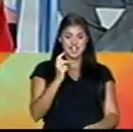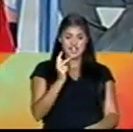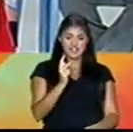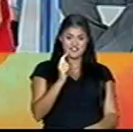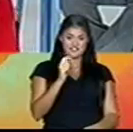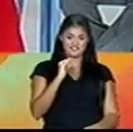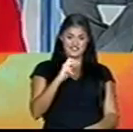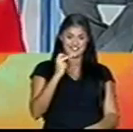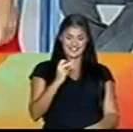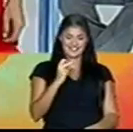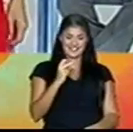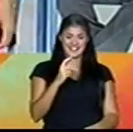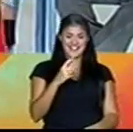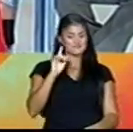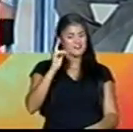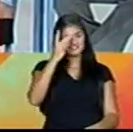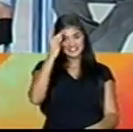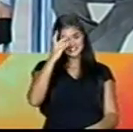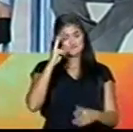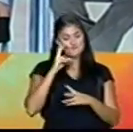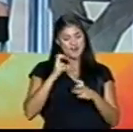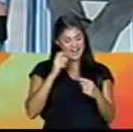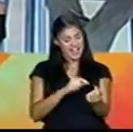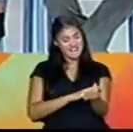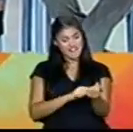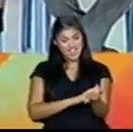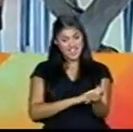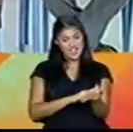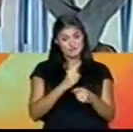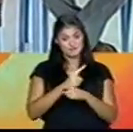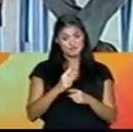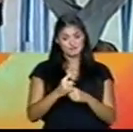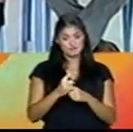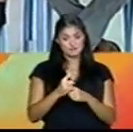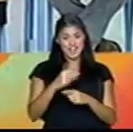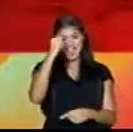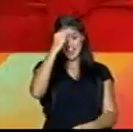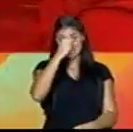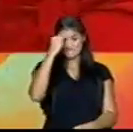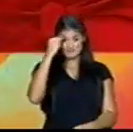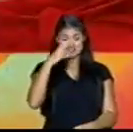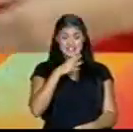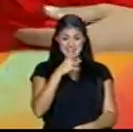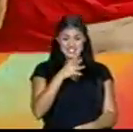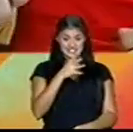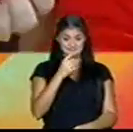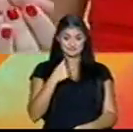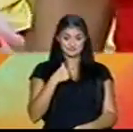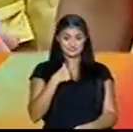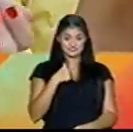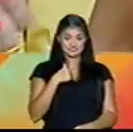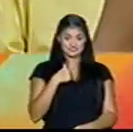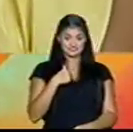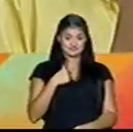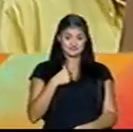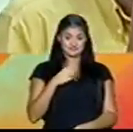fácil encontrar aveia. Porquê? As enfermeiras estão sempre a dizer que eu que tenho muita. Eu sou muito robusta à